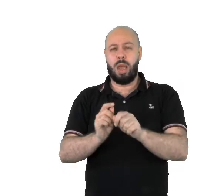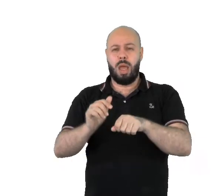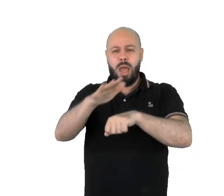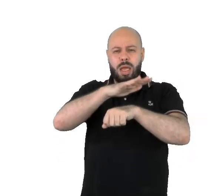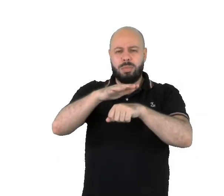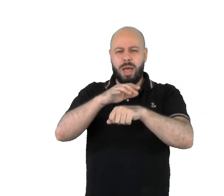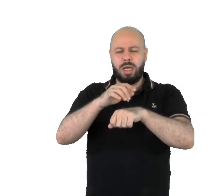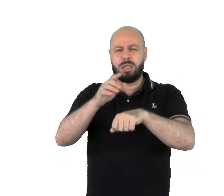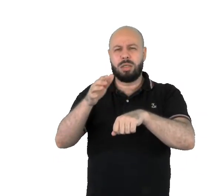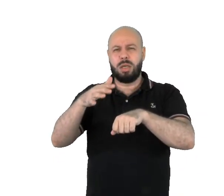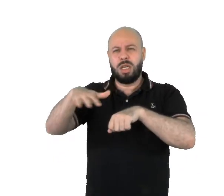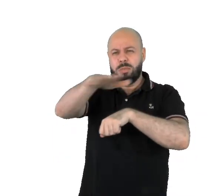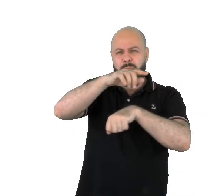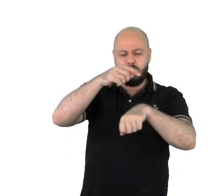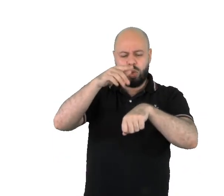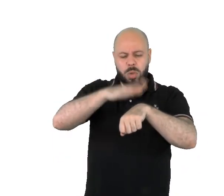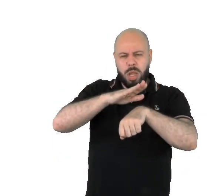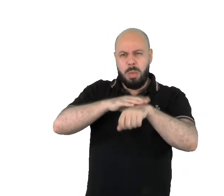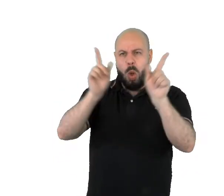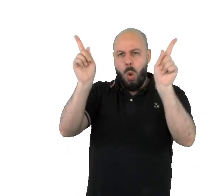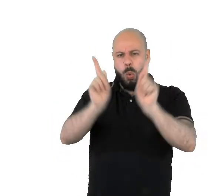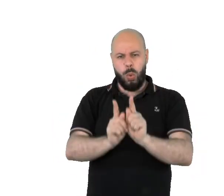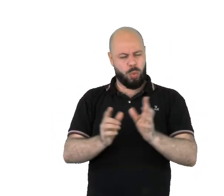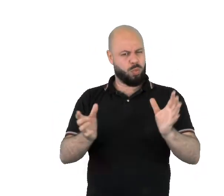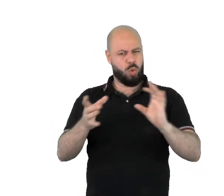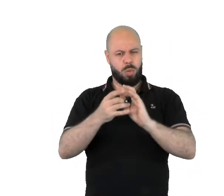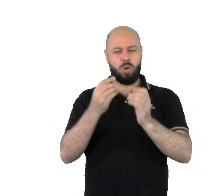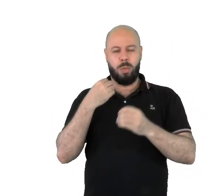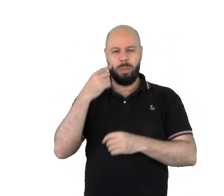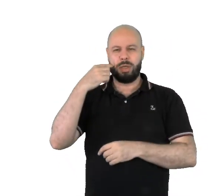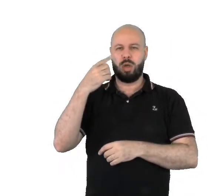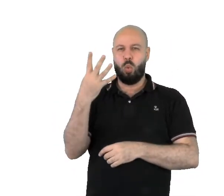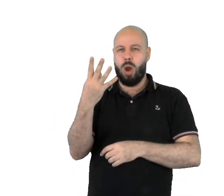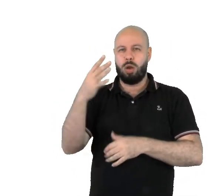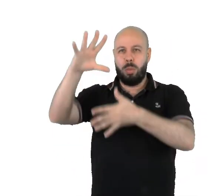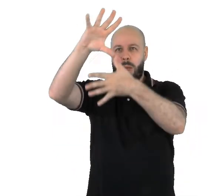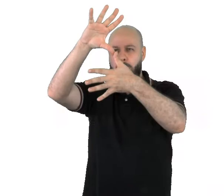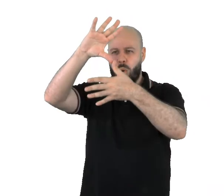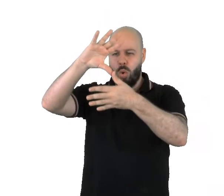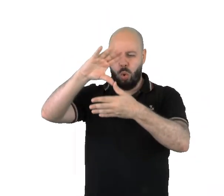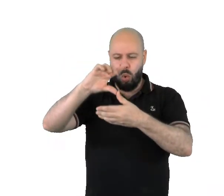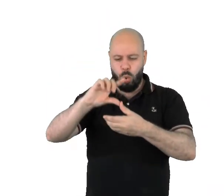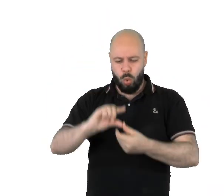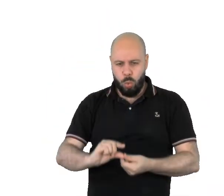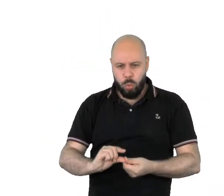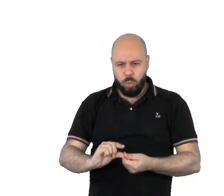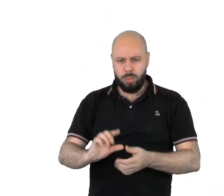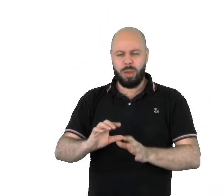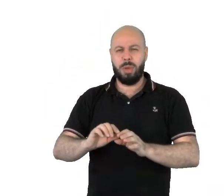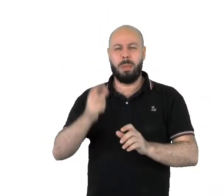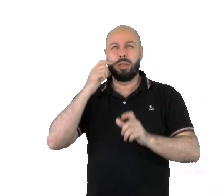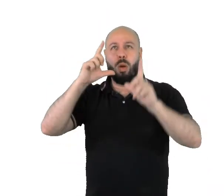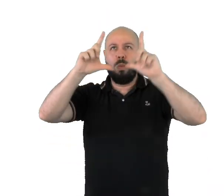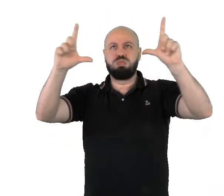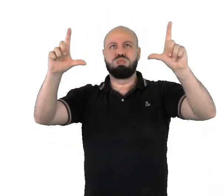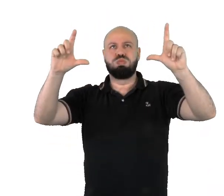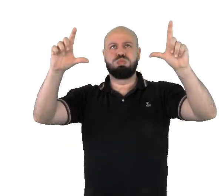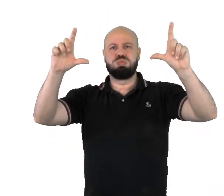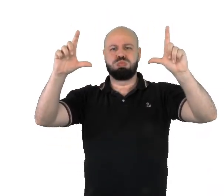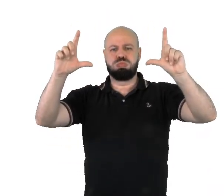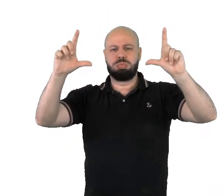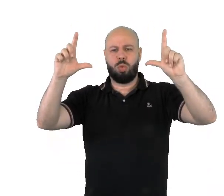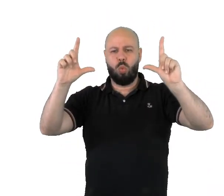lá. A imagem são 4 mapas mundi. O primeiro lá em cima ele é grande, né?